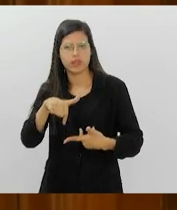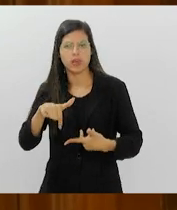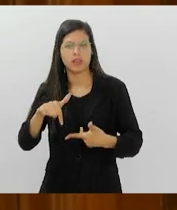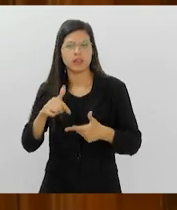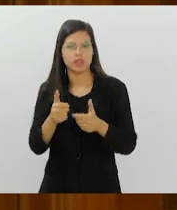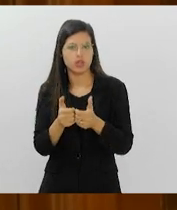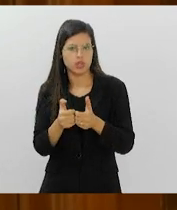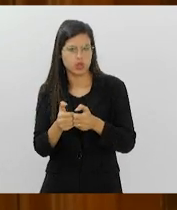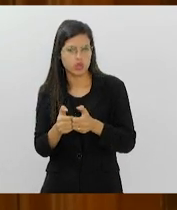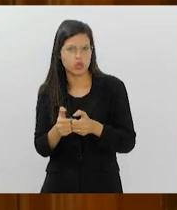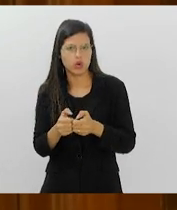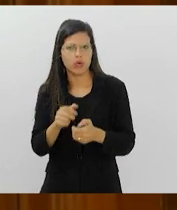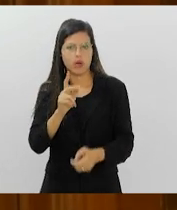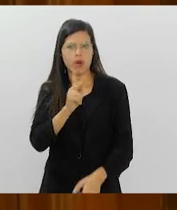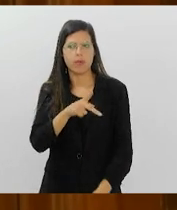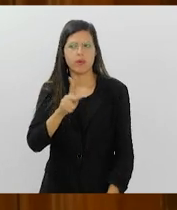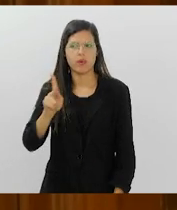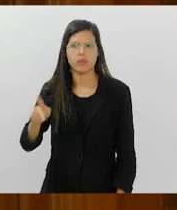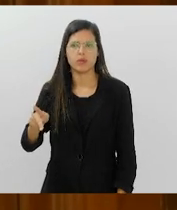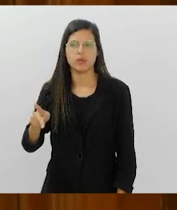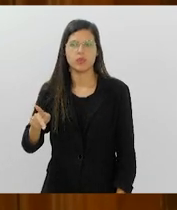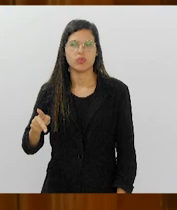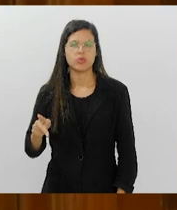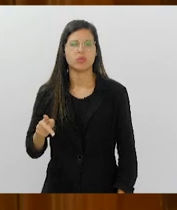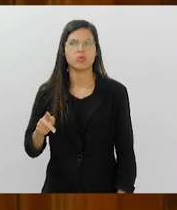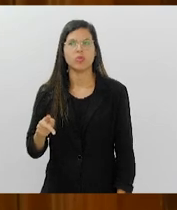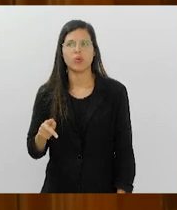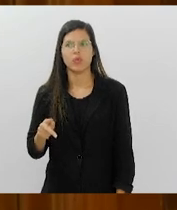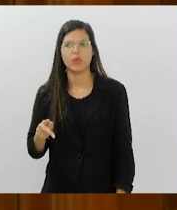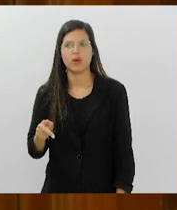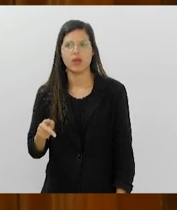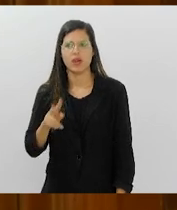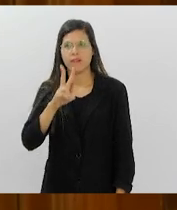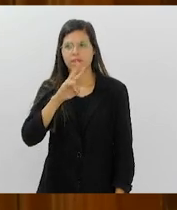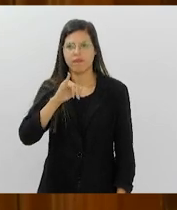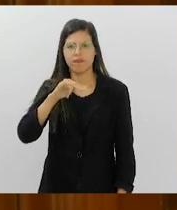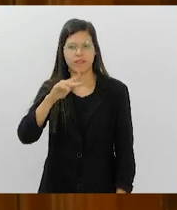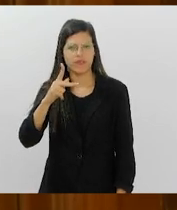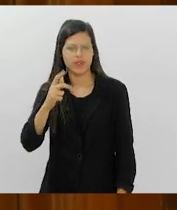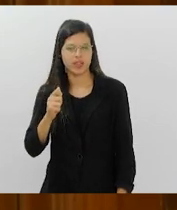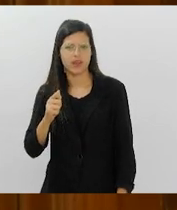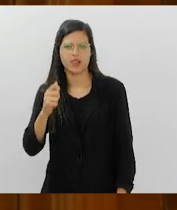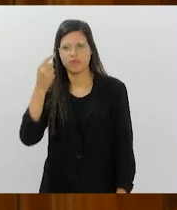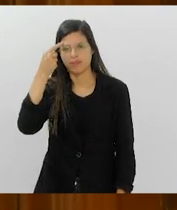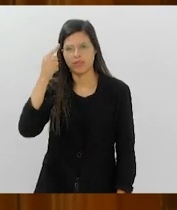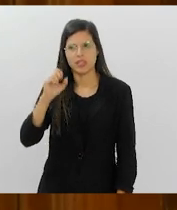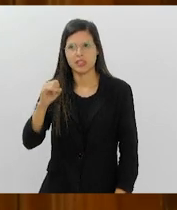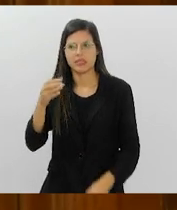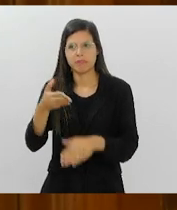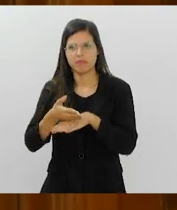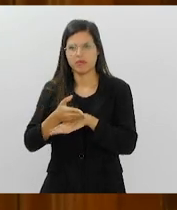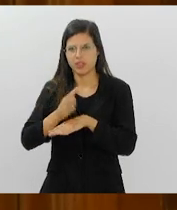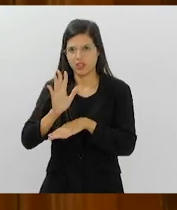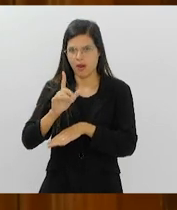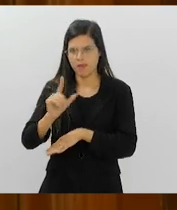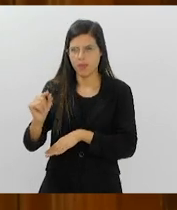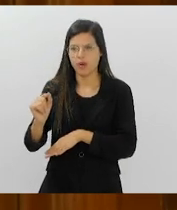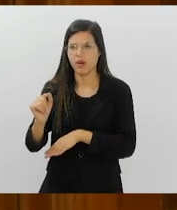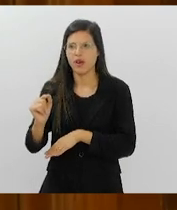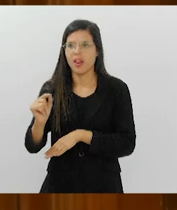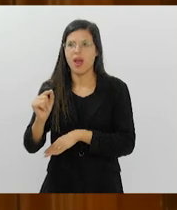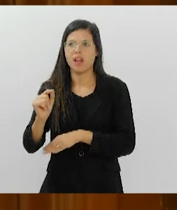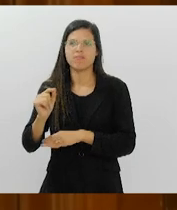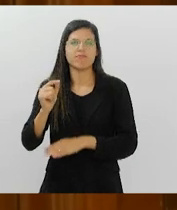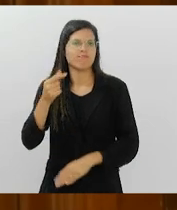a professora Vinha, parabéns, professora Vinha, não sei se ela está aqui, já foi. Professora Vinha, palestra